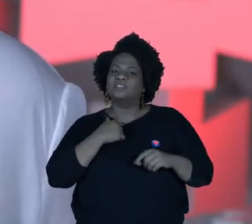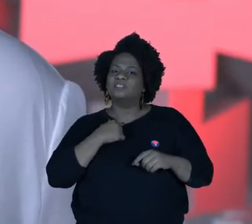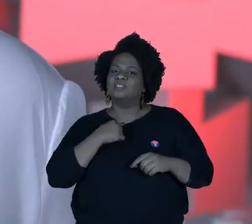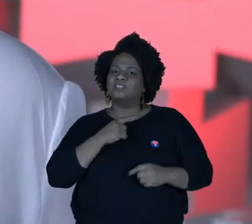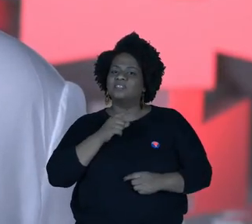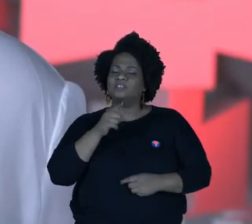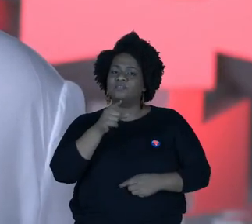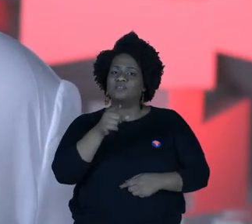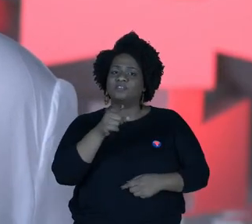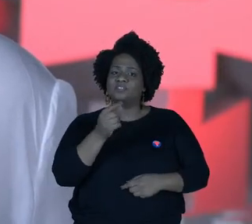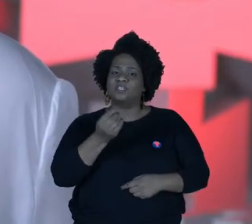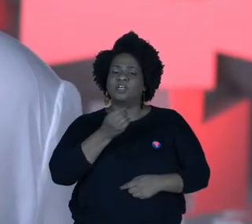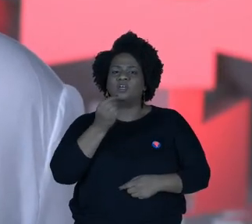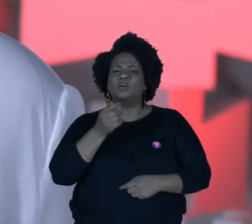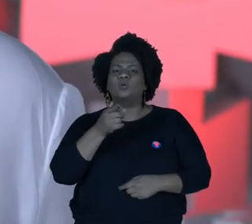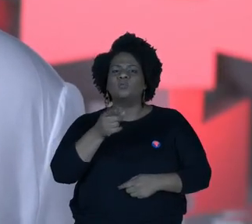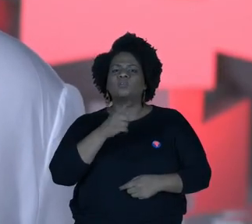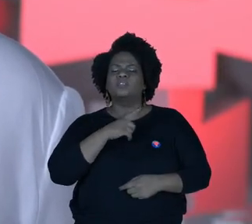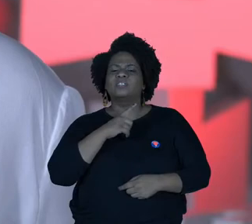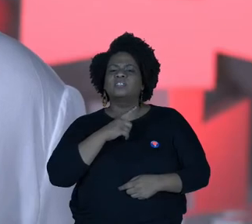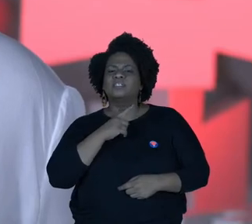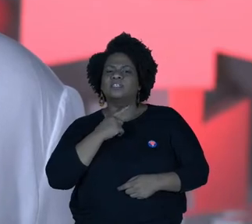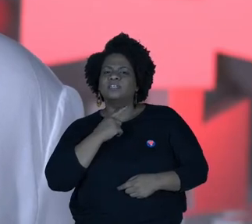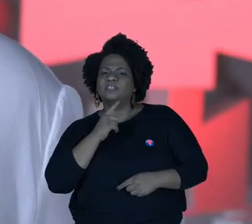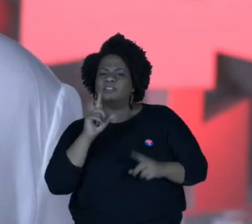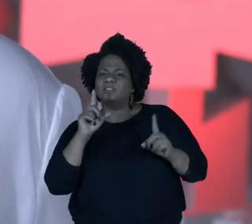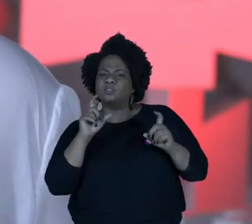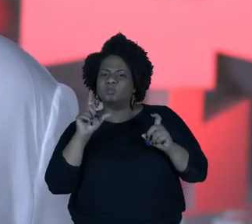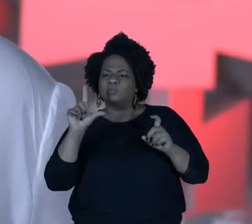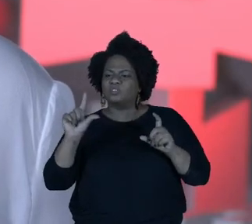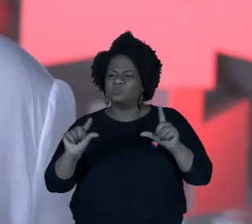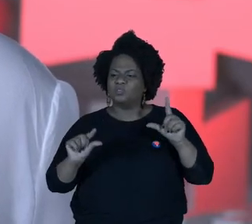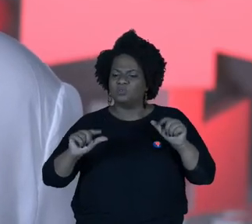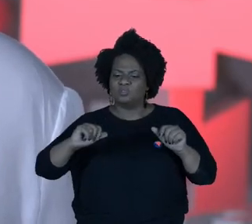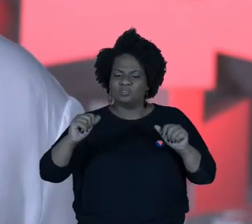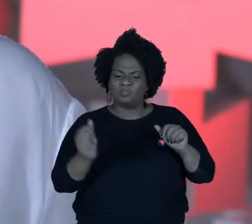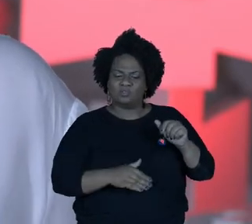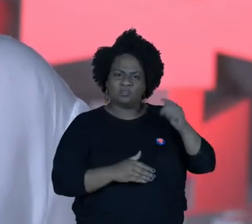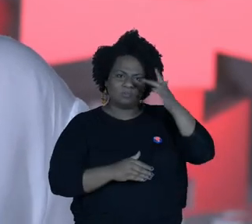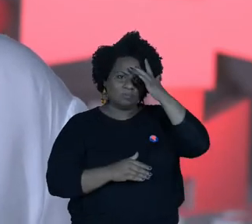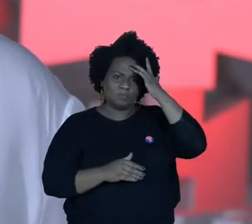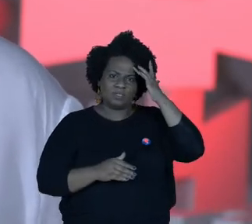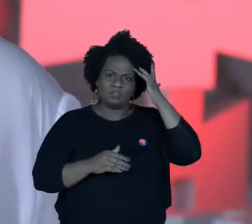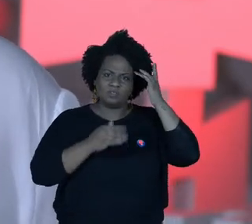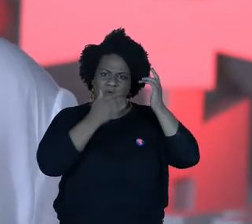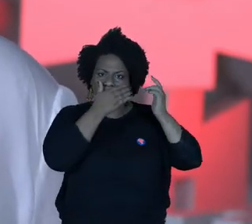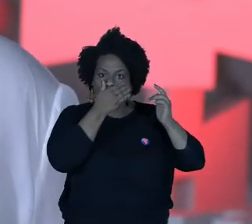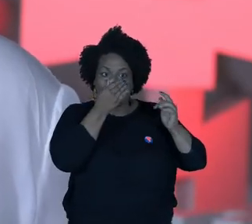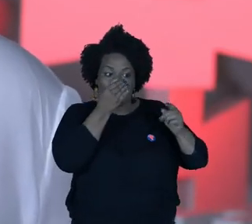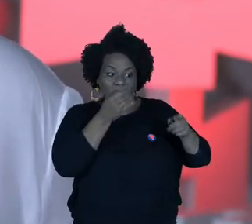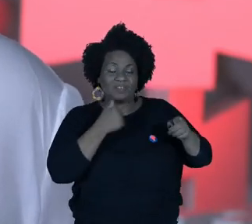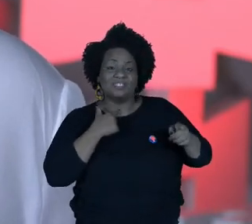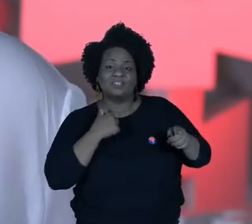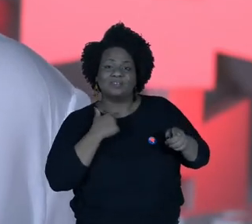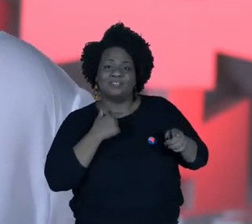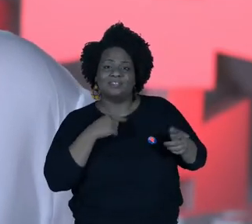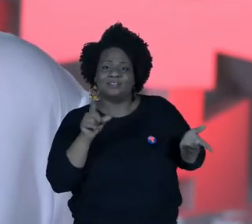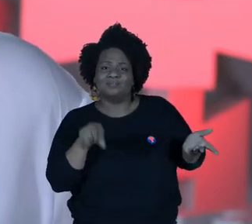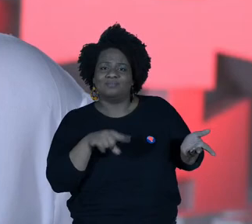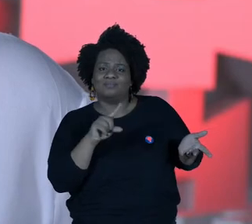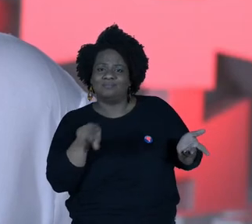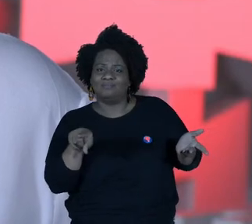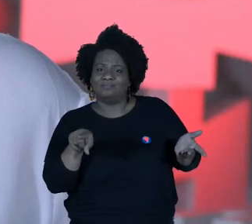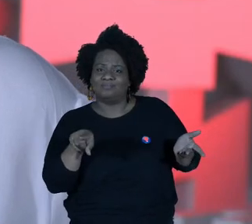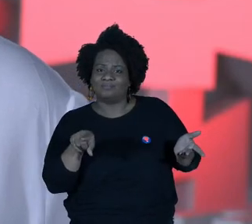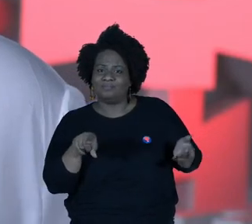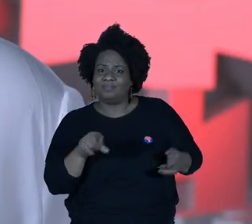você diminui essas pessoas numa condição de nada, você anula o seu desejo. Então,